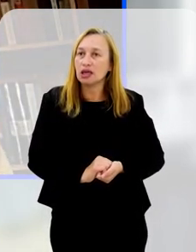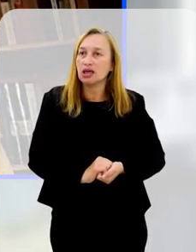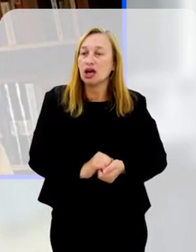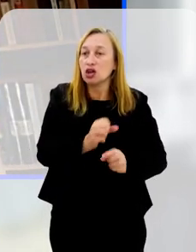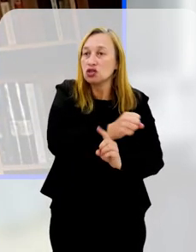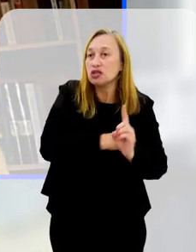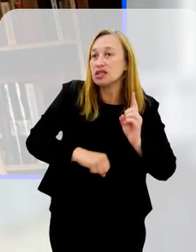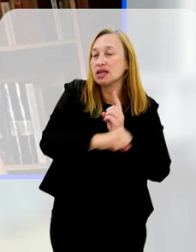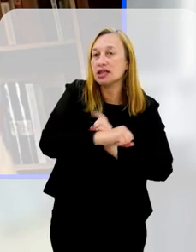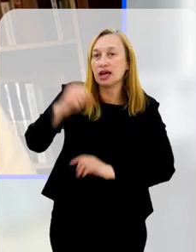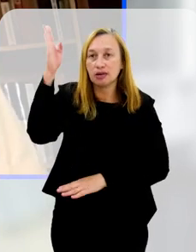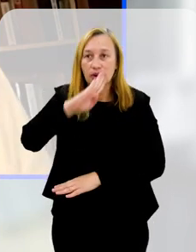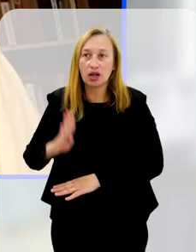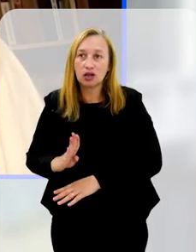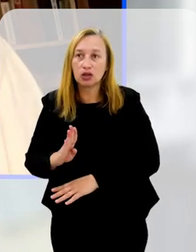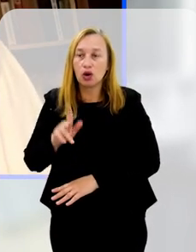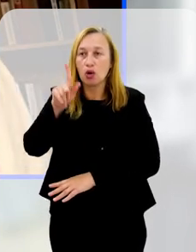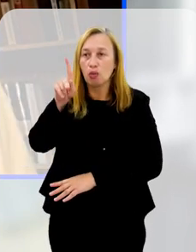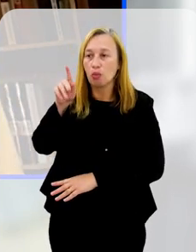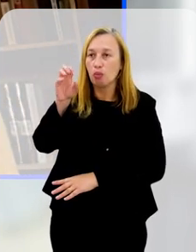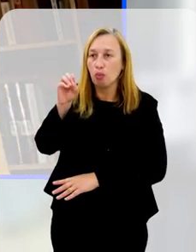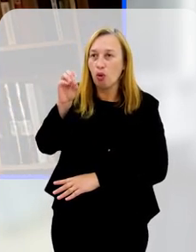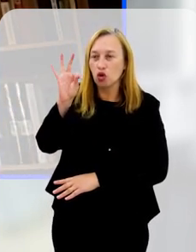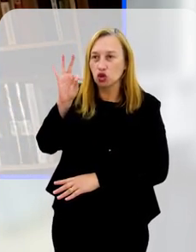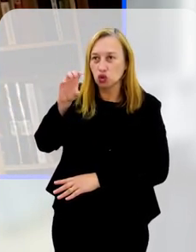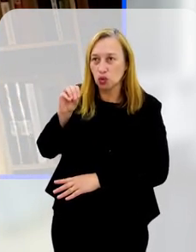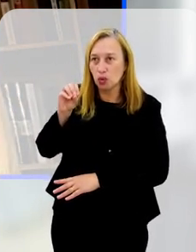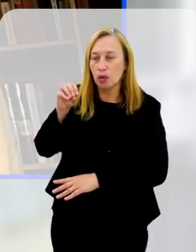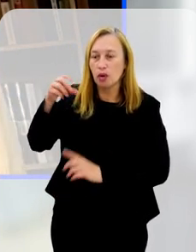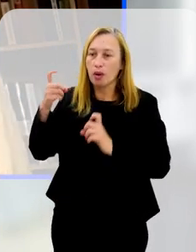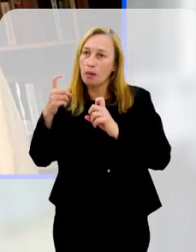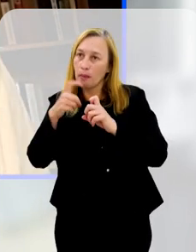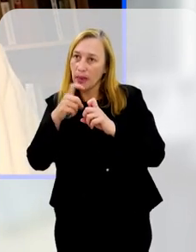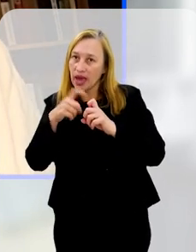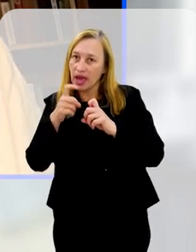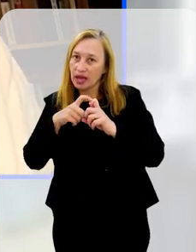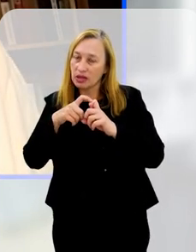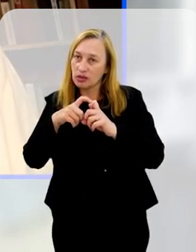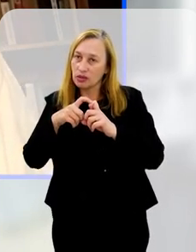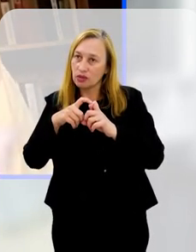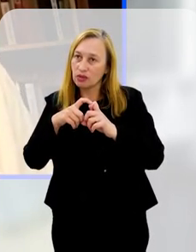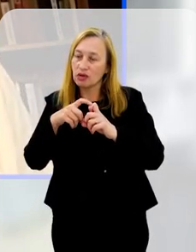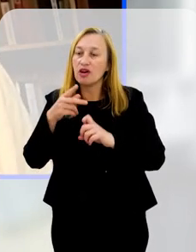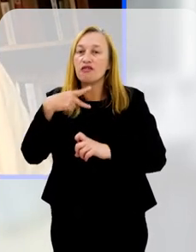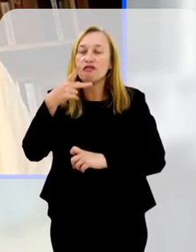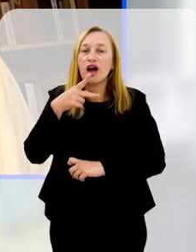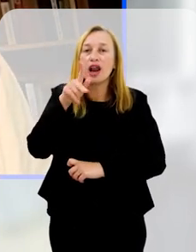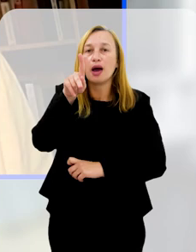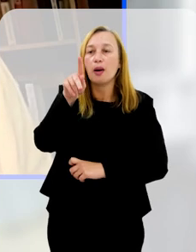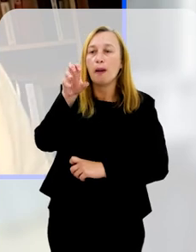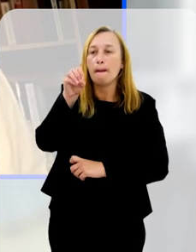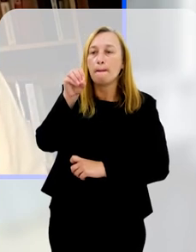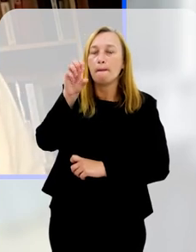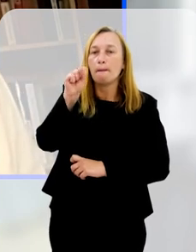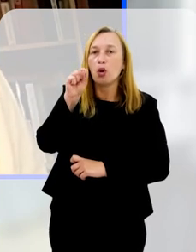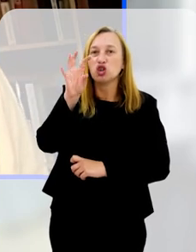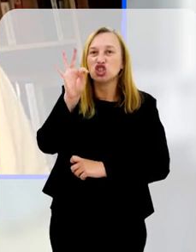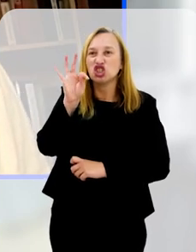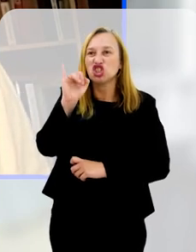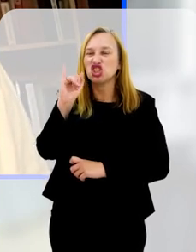chamam, a sociedade brasileira chamou o posto médico de postinho, né? Isso aí eu vejo como